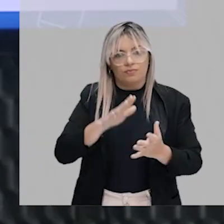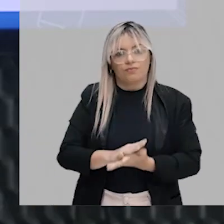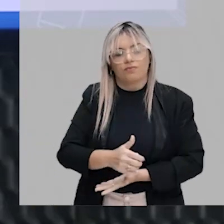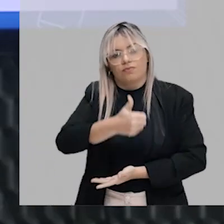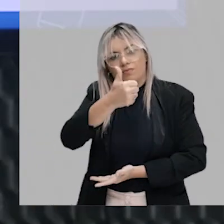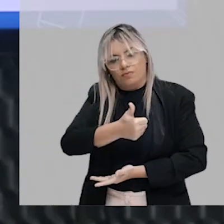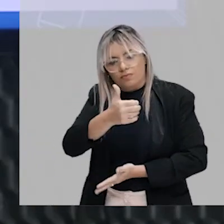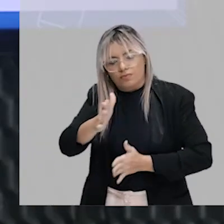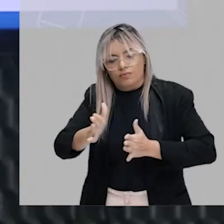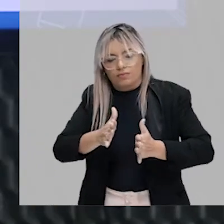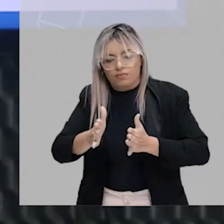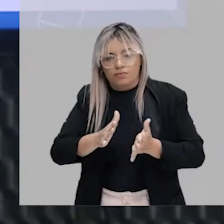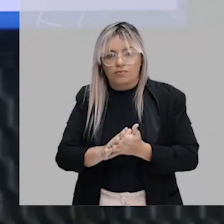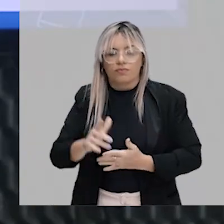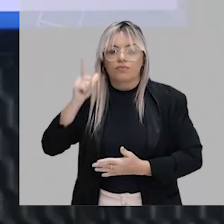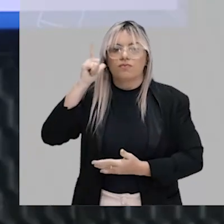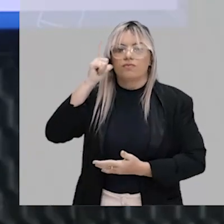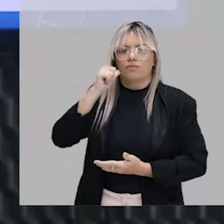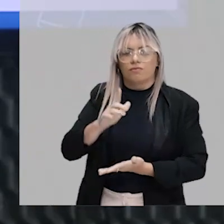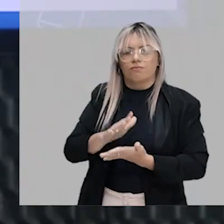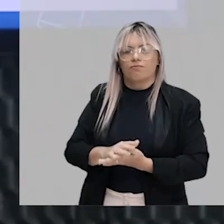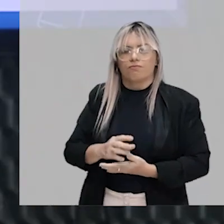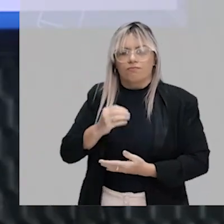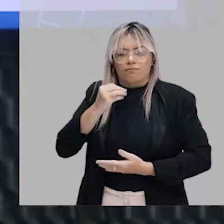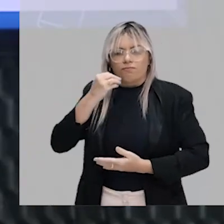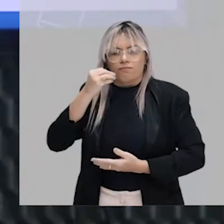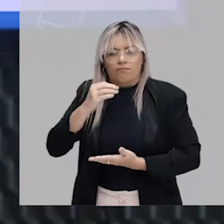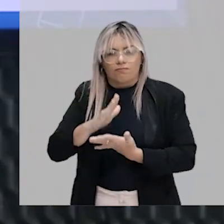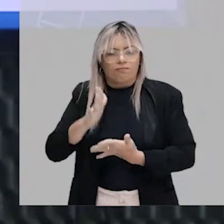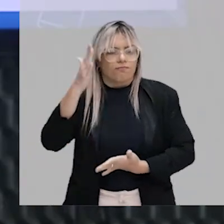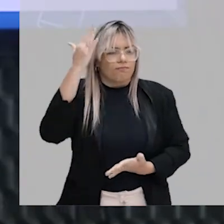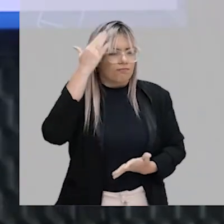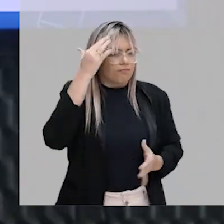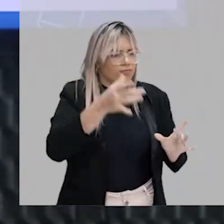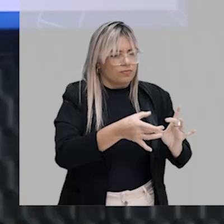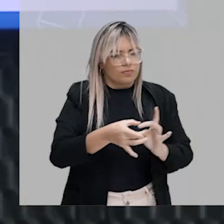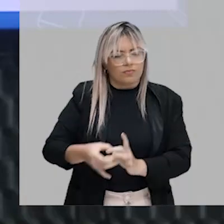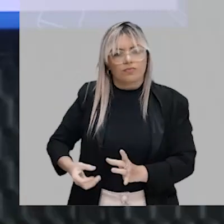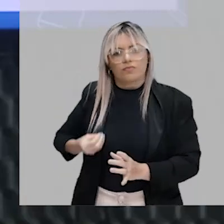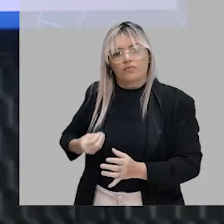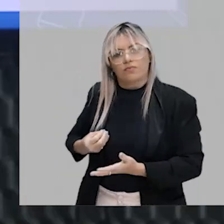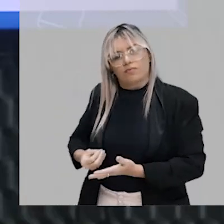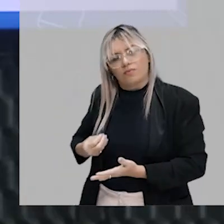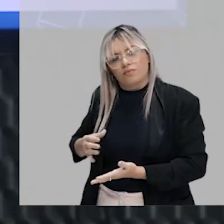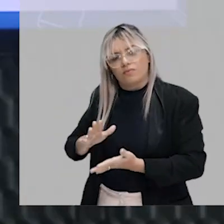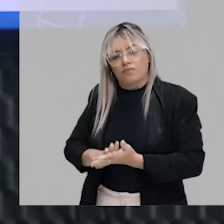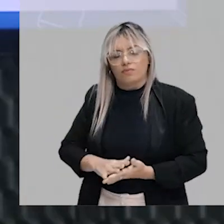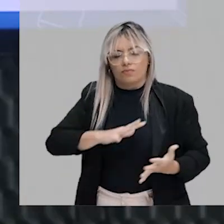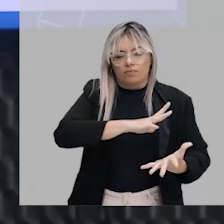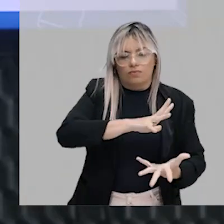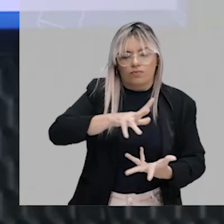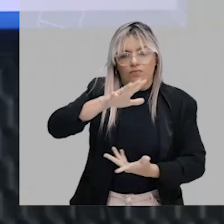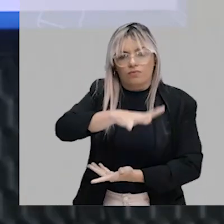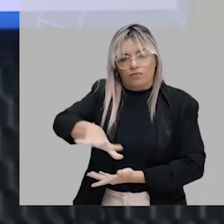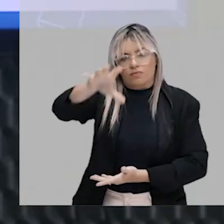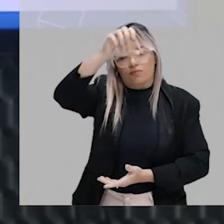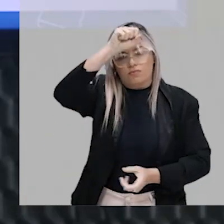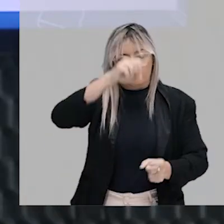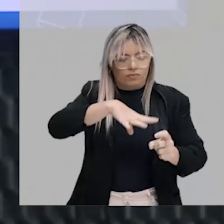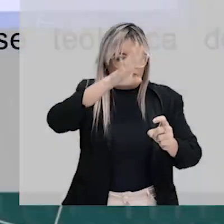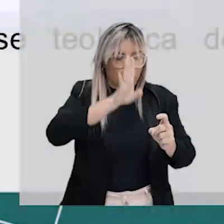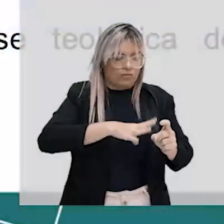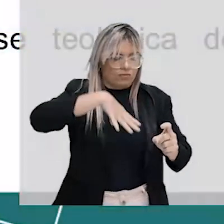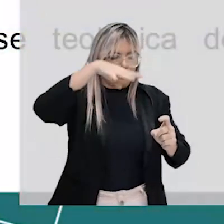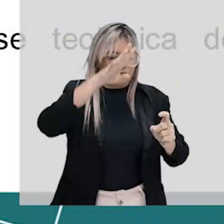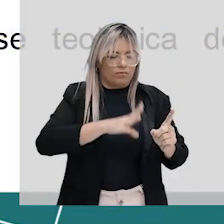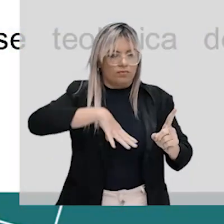conseguiu de tentar entender a realidade que ele vivenciava era a partir do sobrenatural, a partir dos mitos, a partir